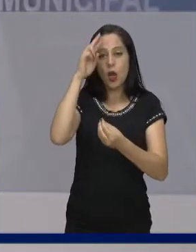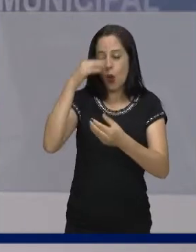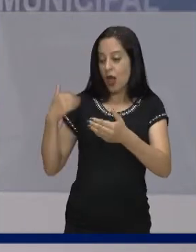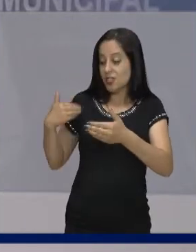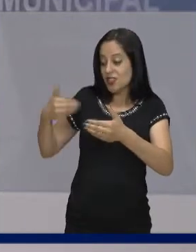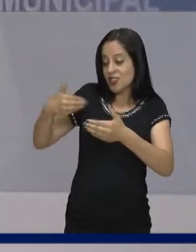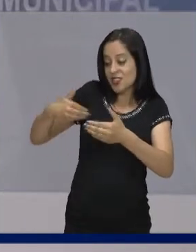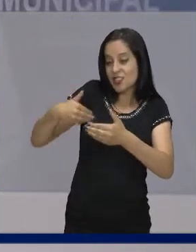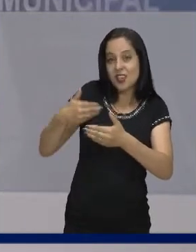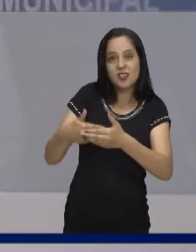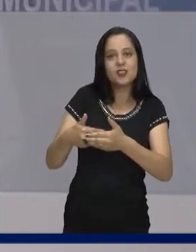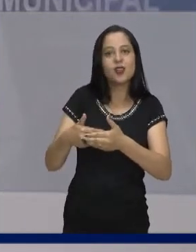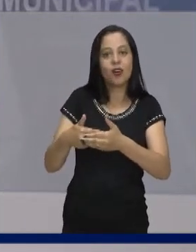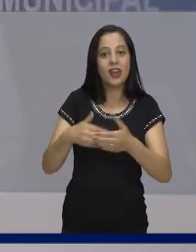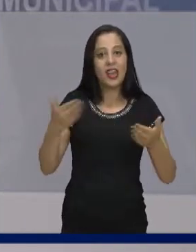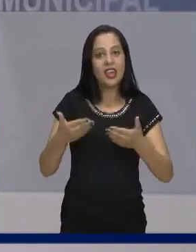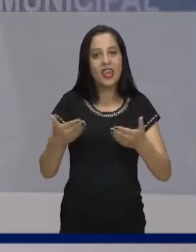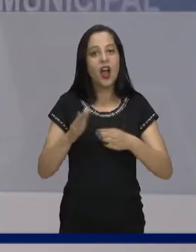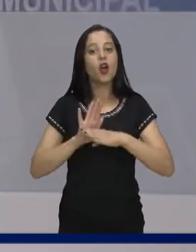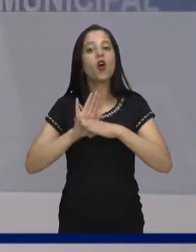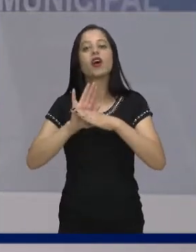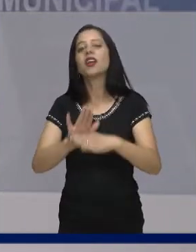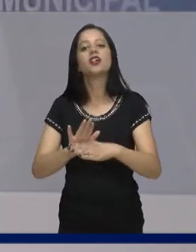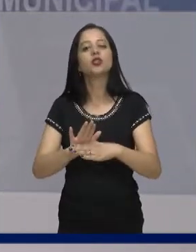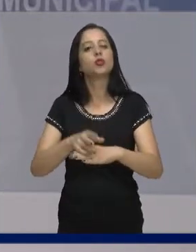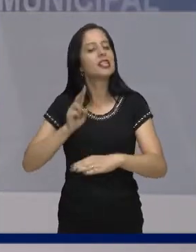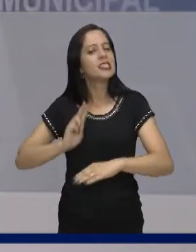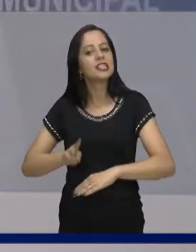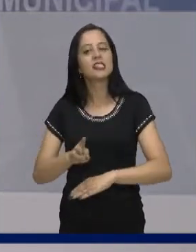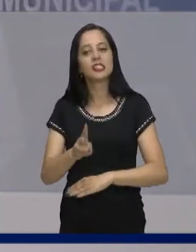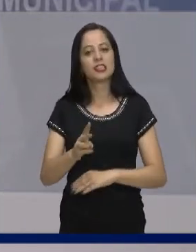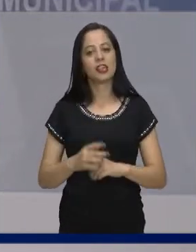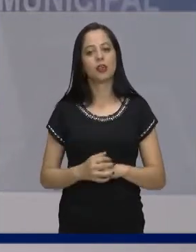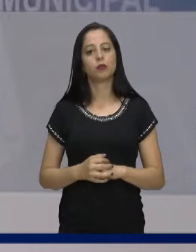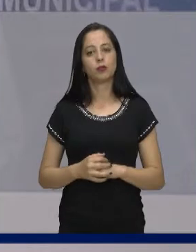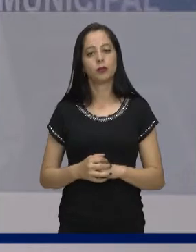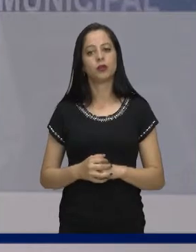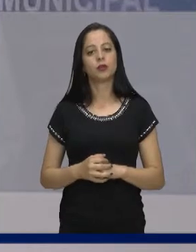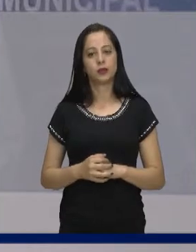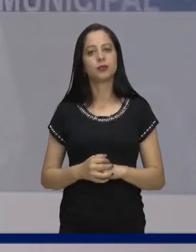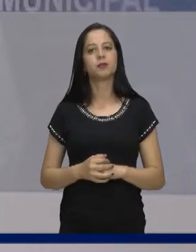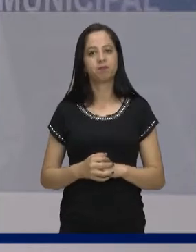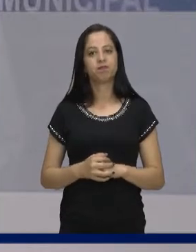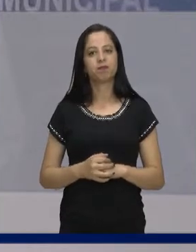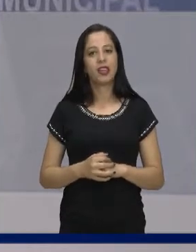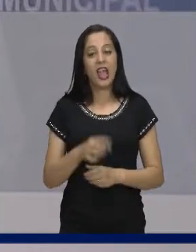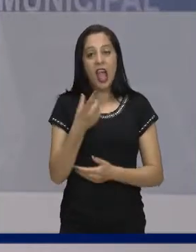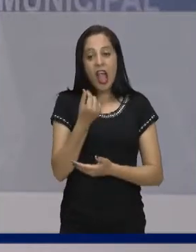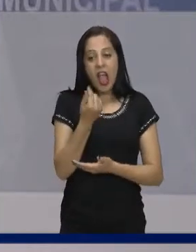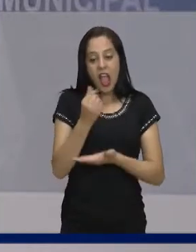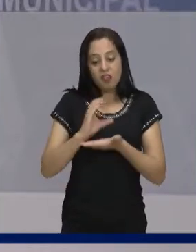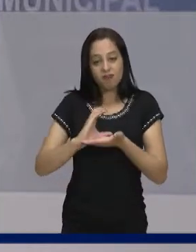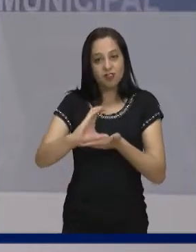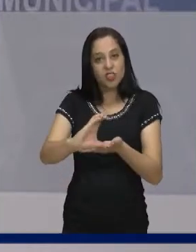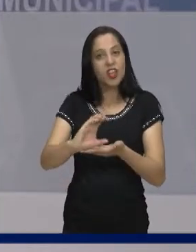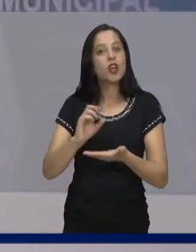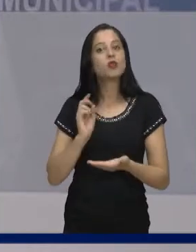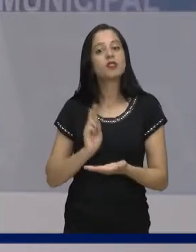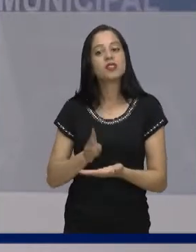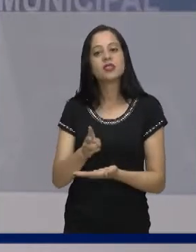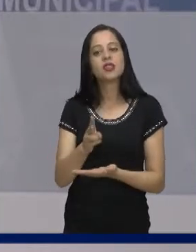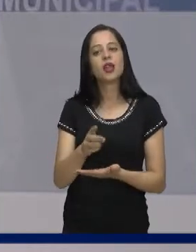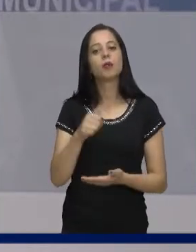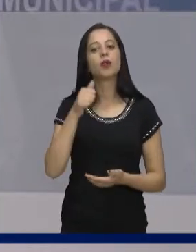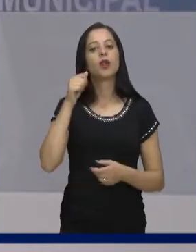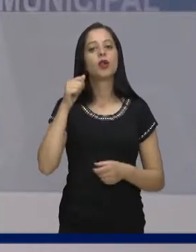virou um benfeitor e, por que não dizer, ele aporta muitos recursos em apoio a esta causa, que é